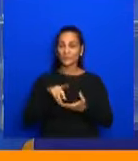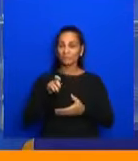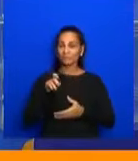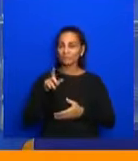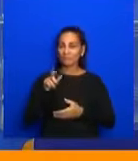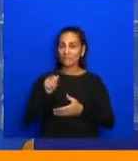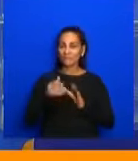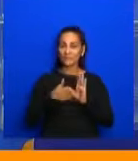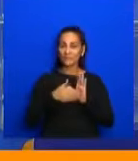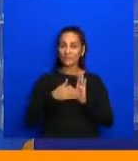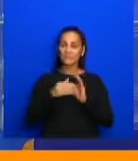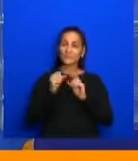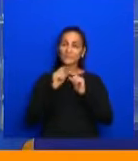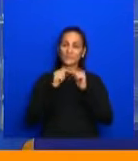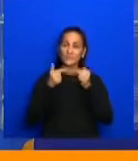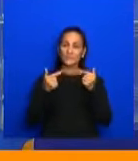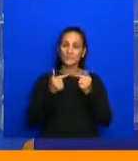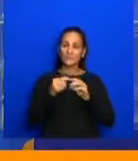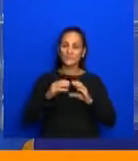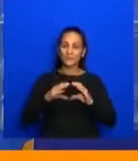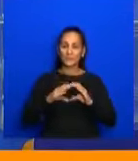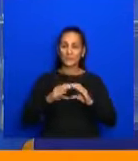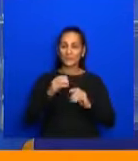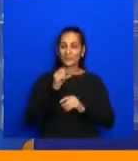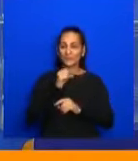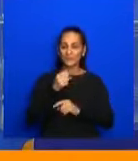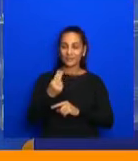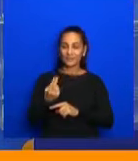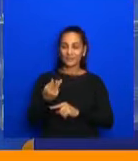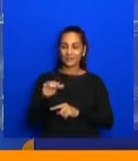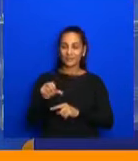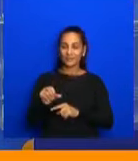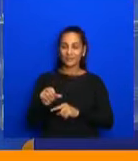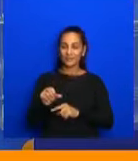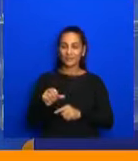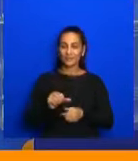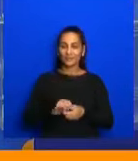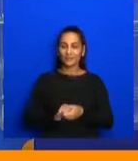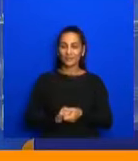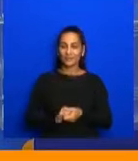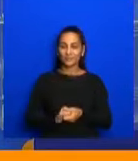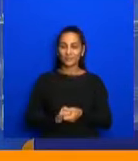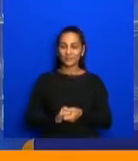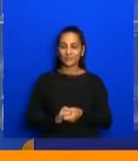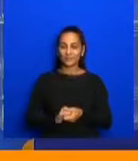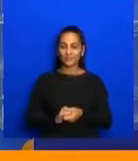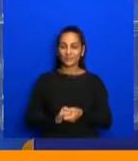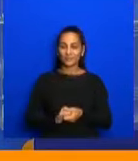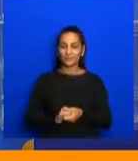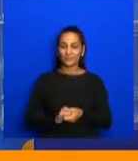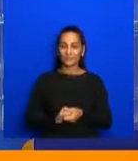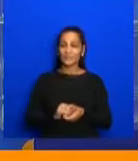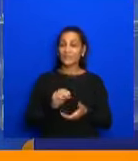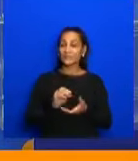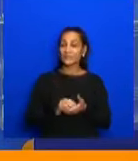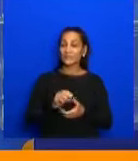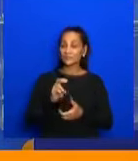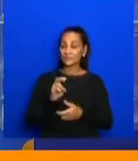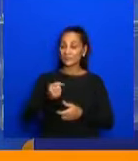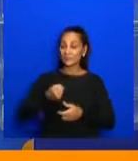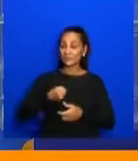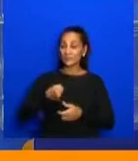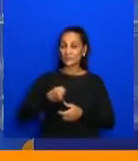Mega Sena. Aposte e boa sorte. Bola laranja 29. Laranja número 29. Ainda faltam